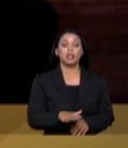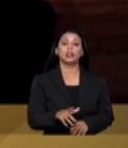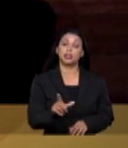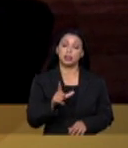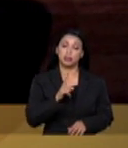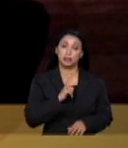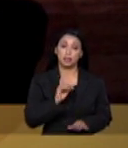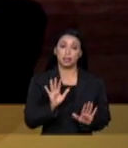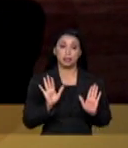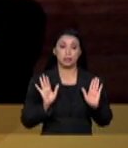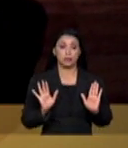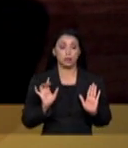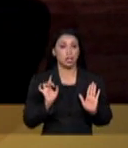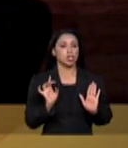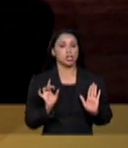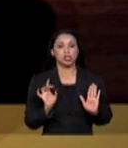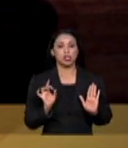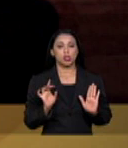indígenas